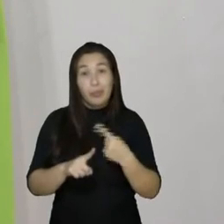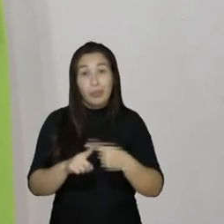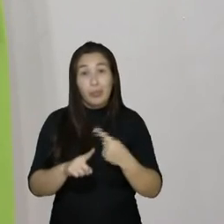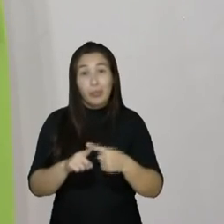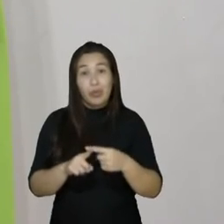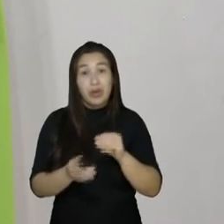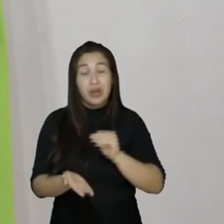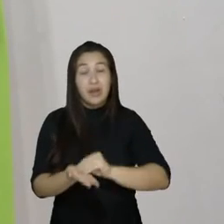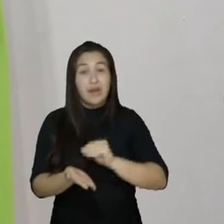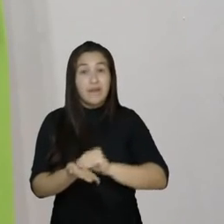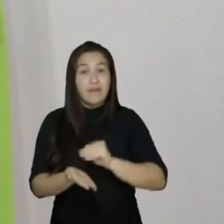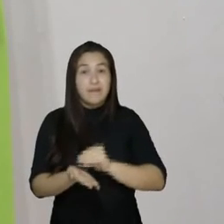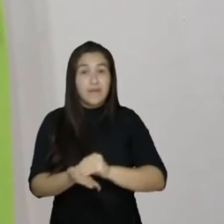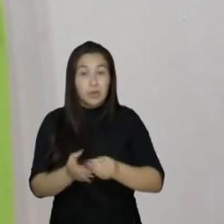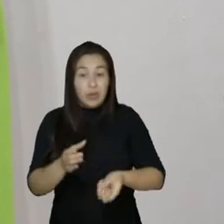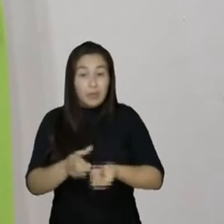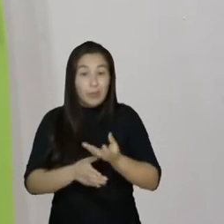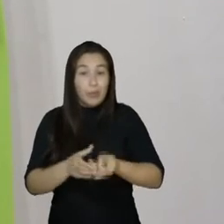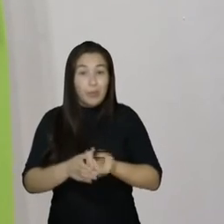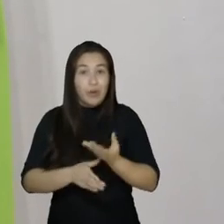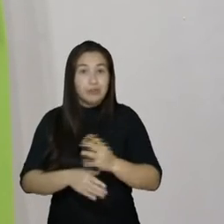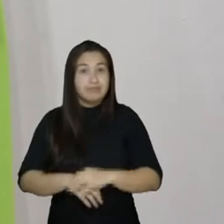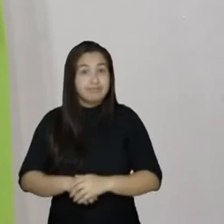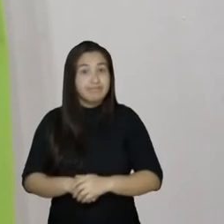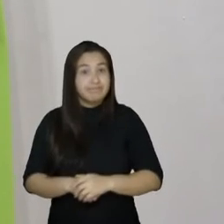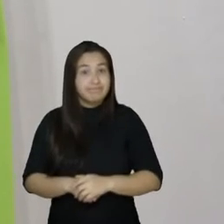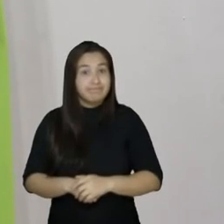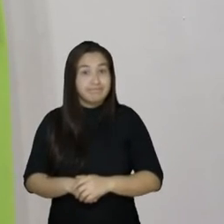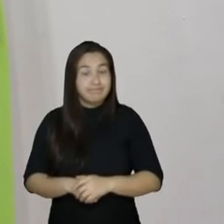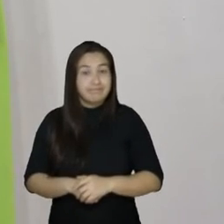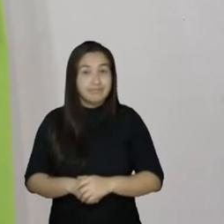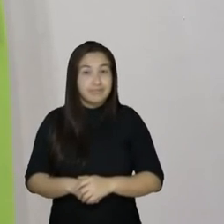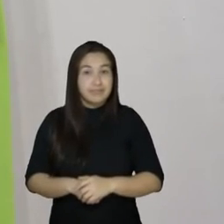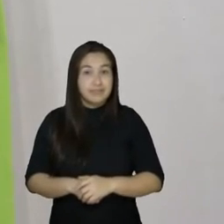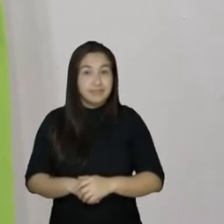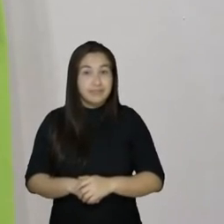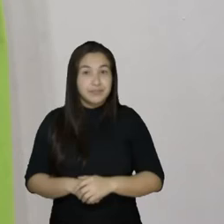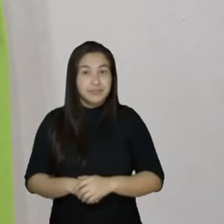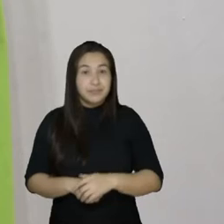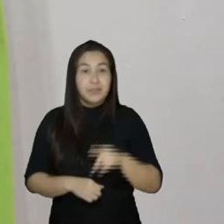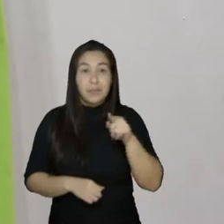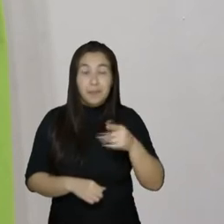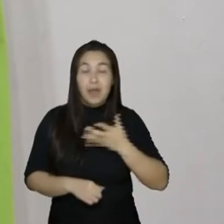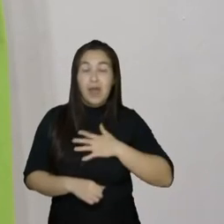por falta de produção. Quem se, quis se vacinar, se vacinou.